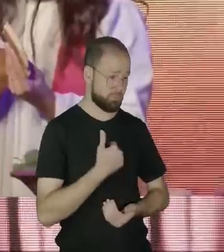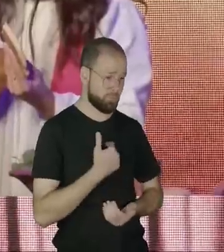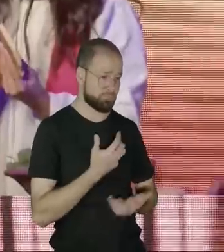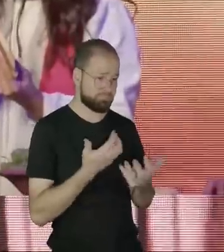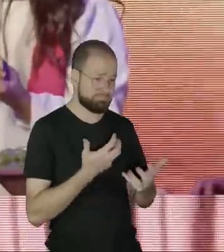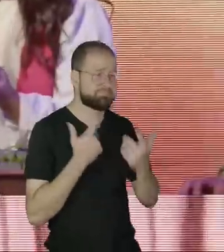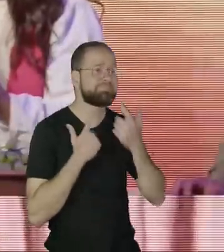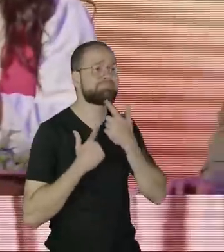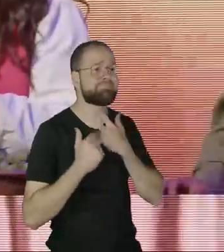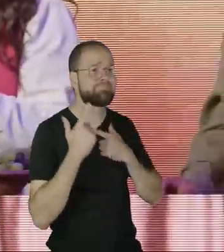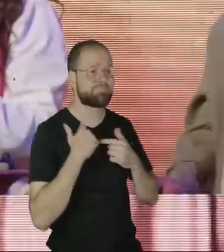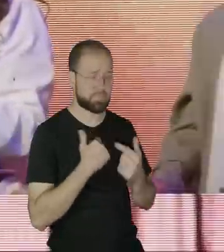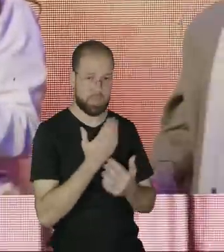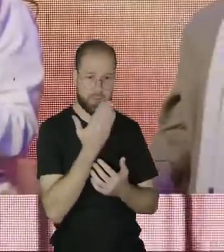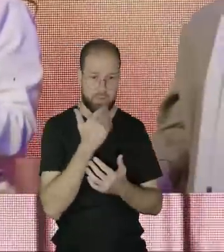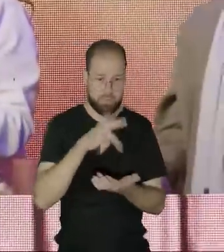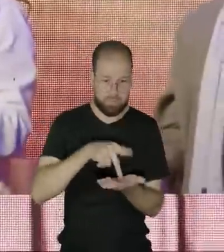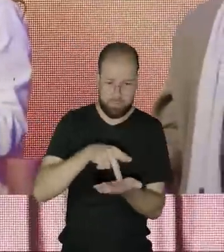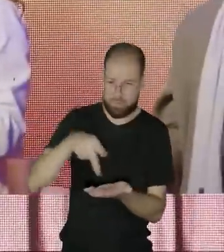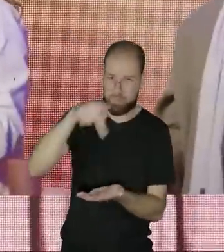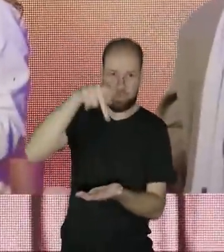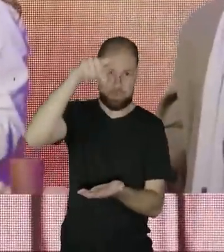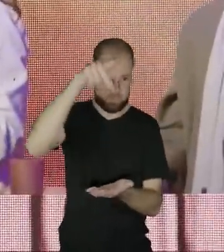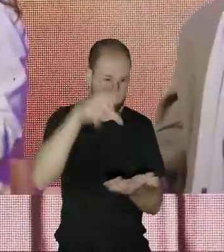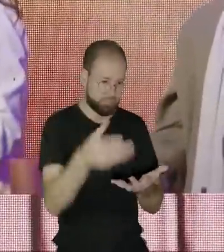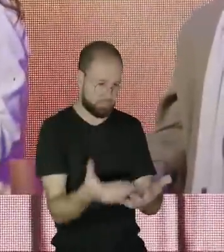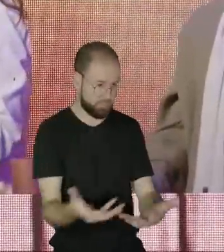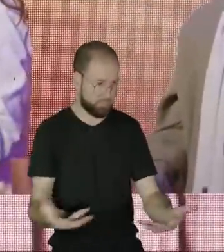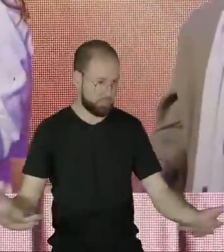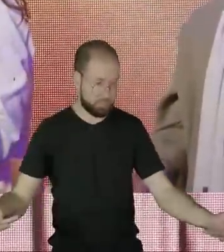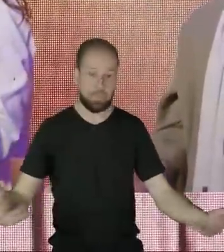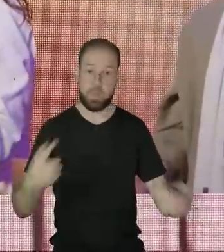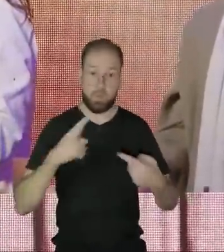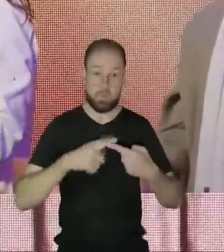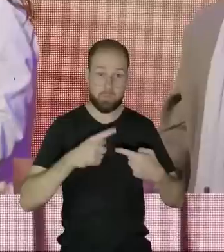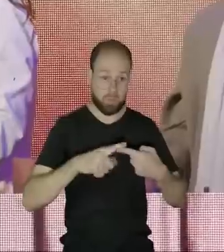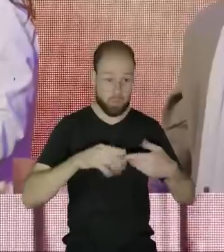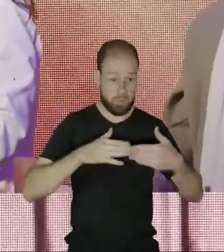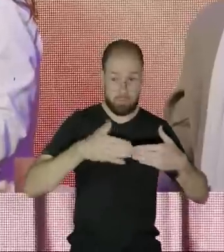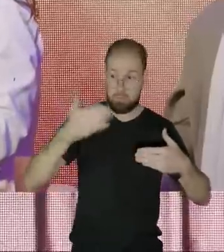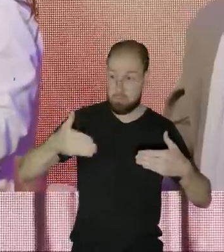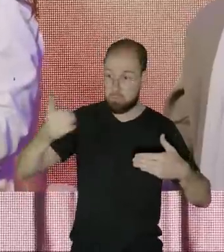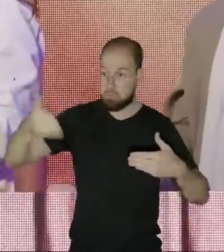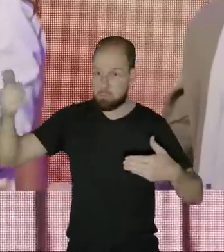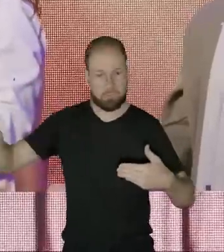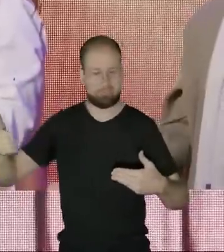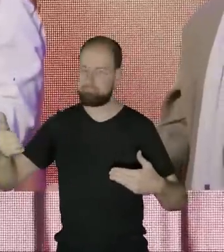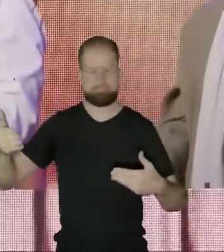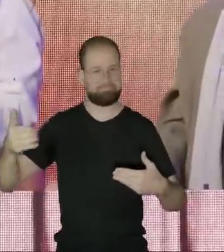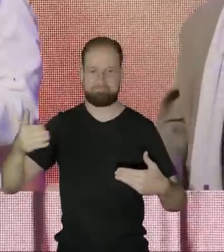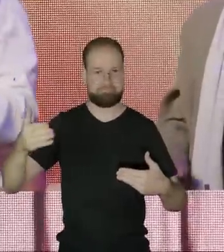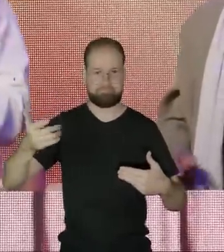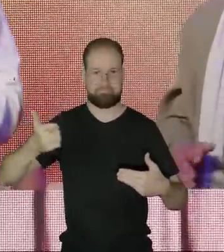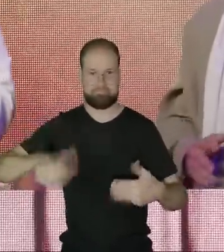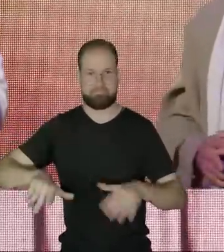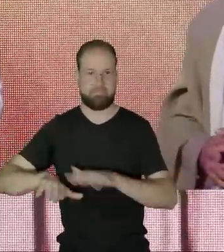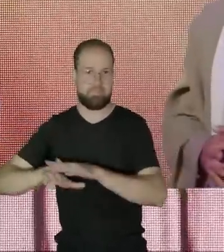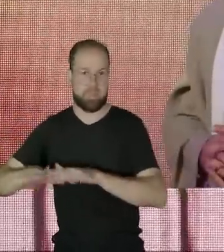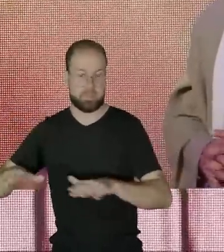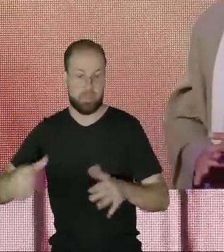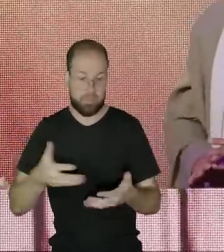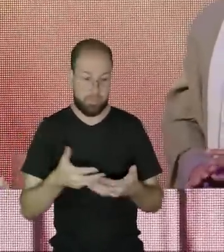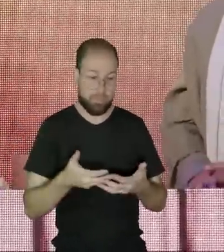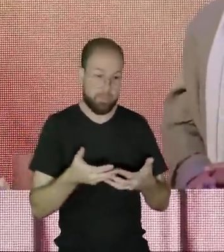Ardentemente comer convosco essa Páscoa, porque não mais comerei outra antes da Páscoa perfeita, aquela que